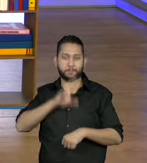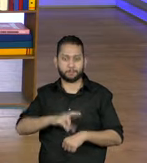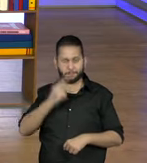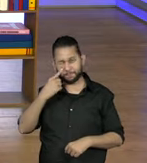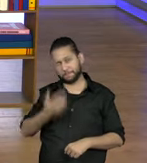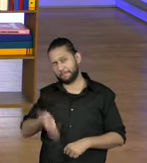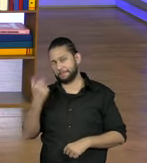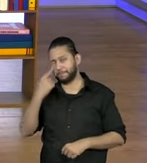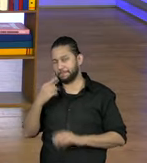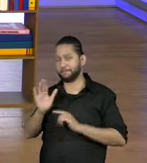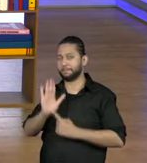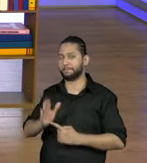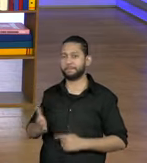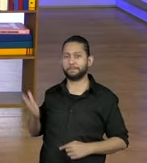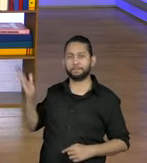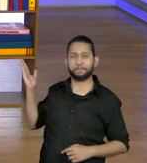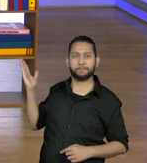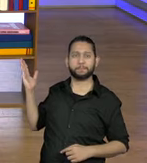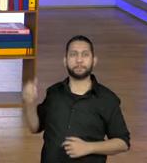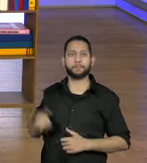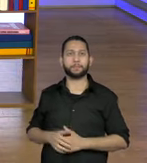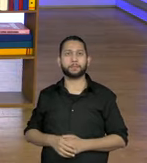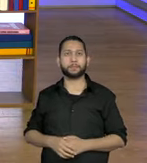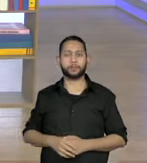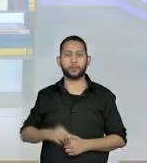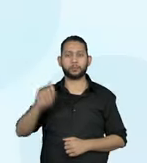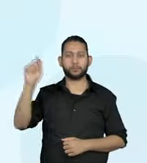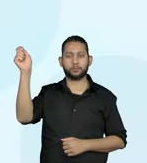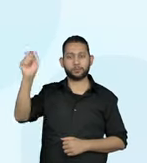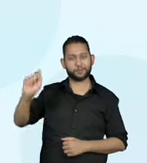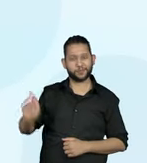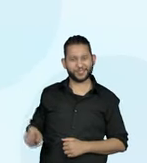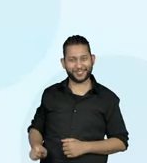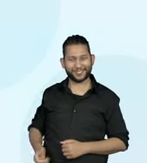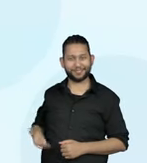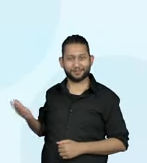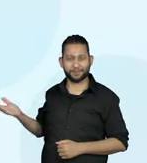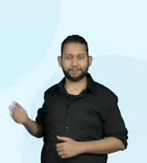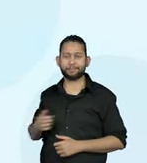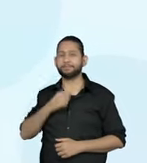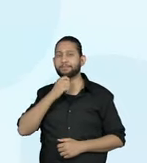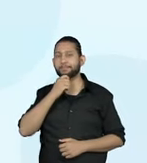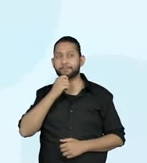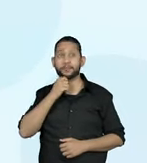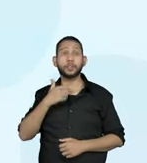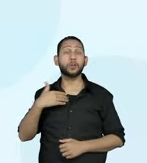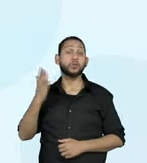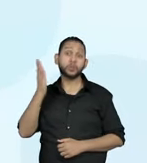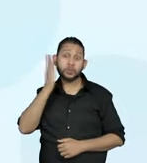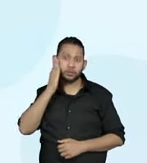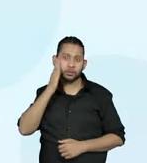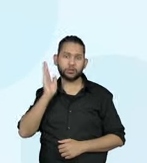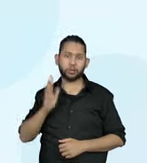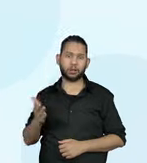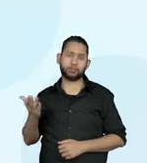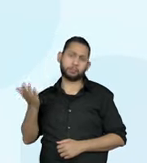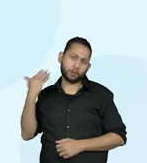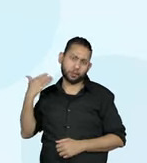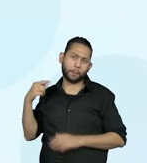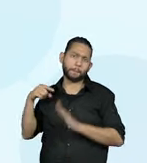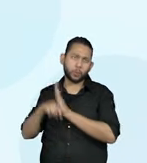você. Vou até traçar aqui uma linha, ó. Vamos lá. Eu já sabia, na minha atividade anterior, na